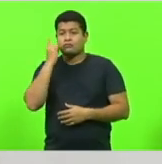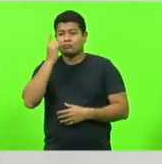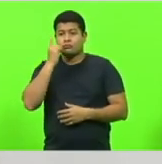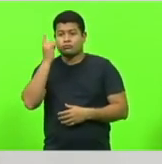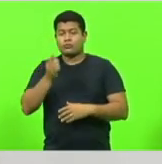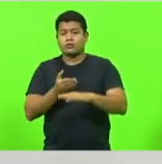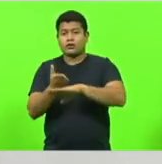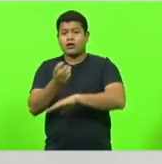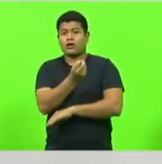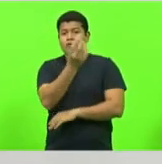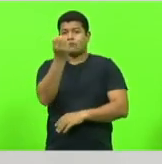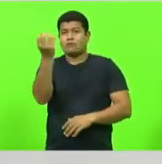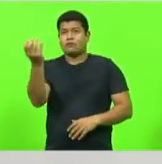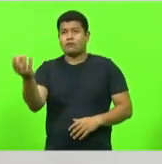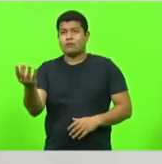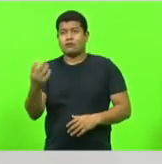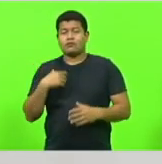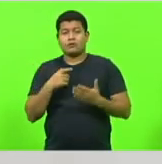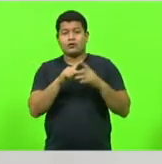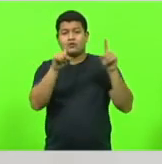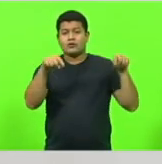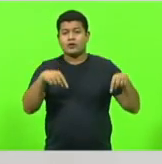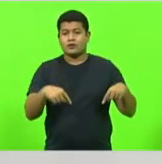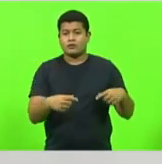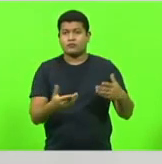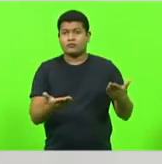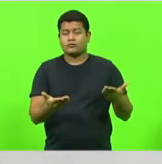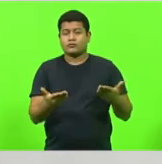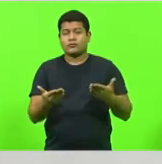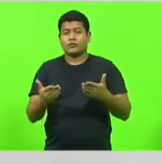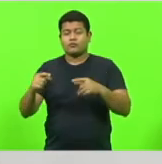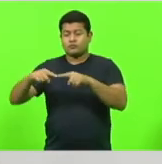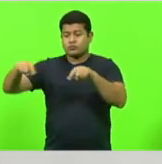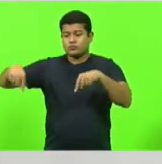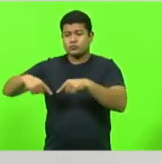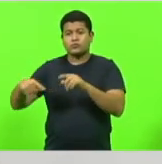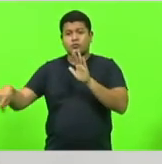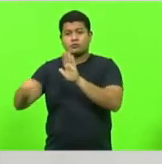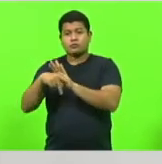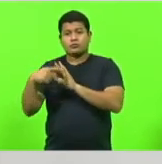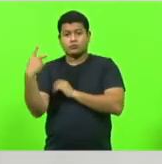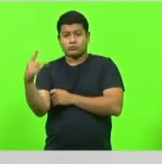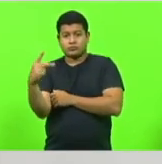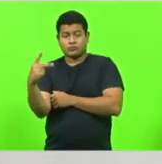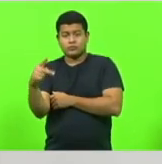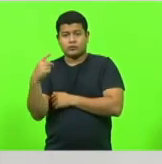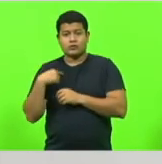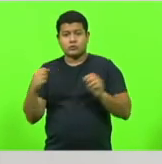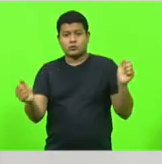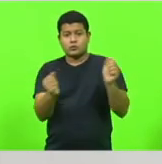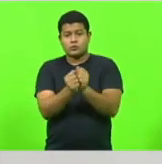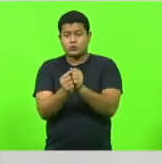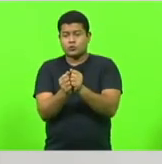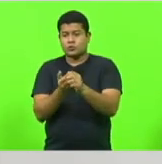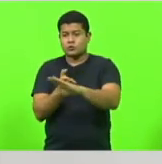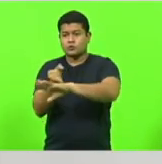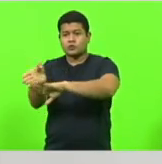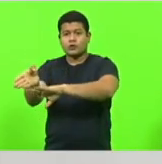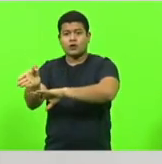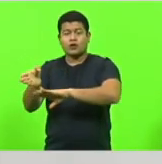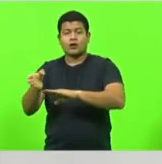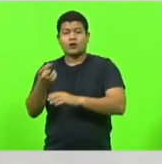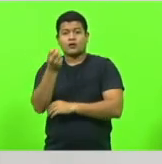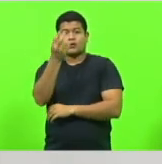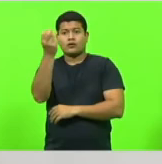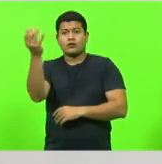e quem são os servidores dos seus respectivos gabinetes, para onde que eles vão junto com esses deputados. De um